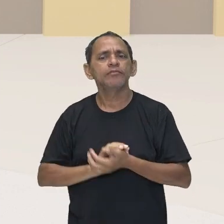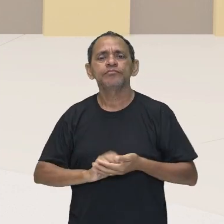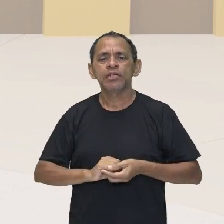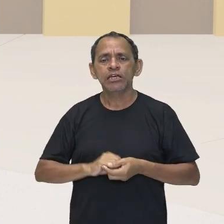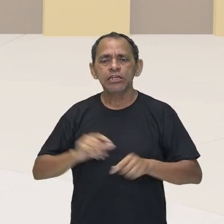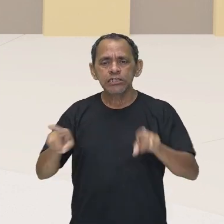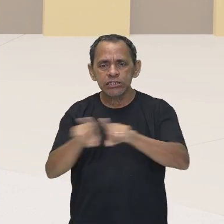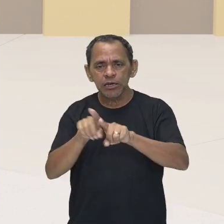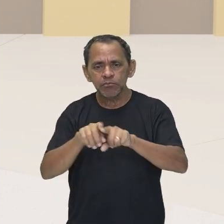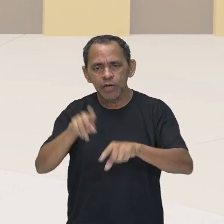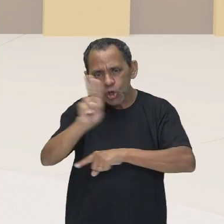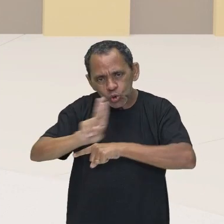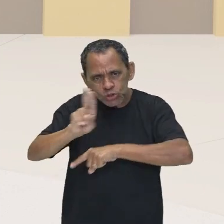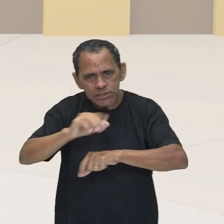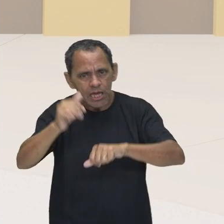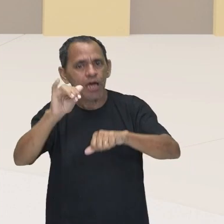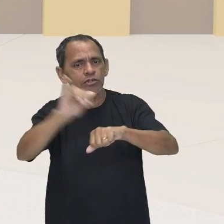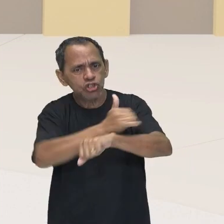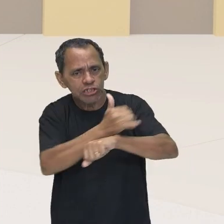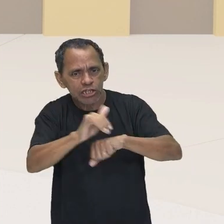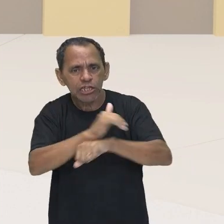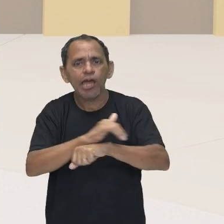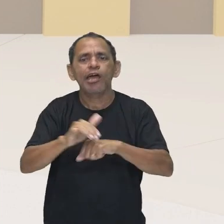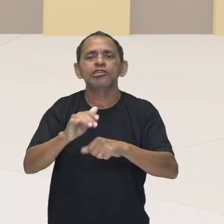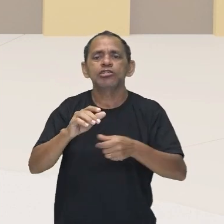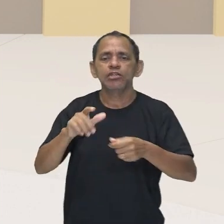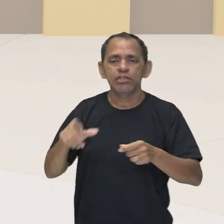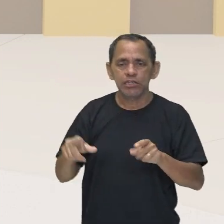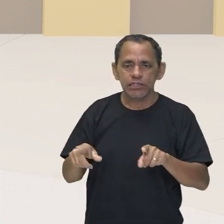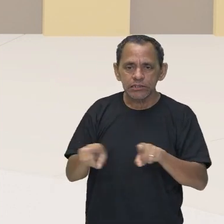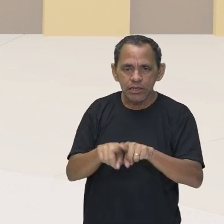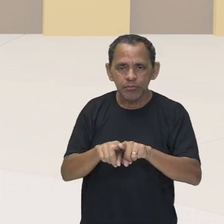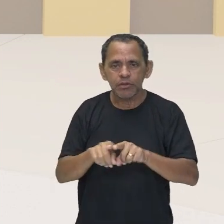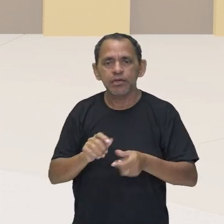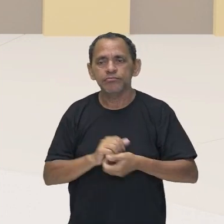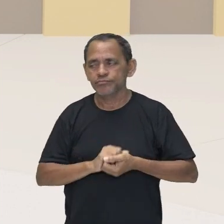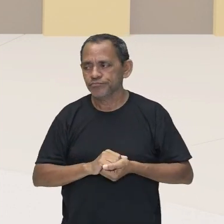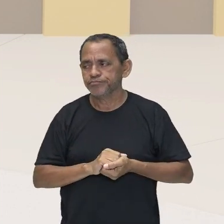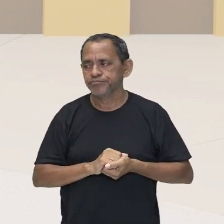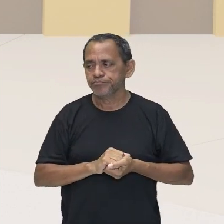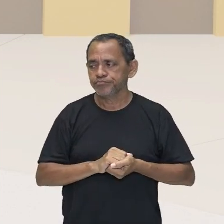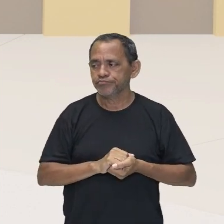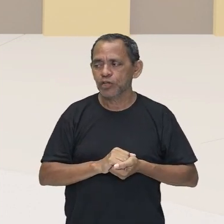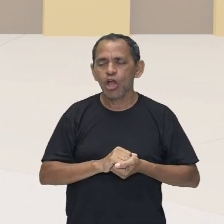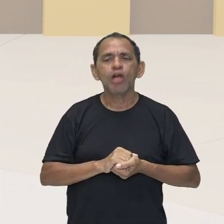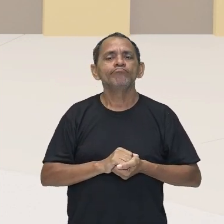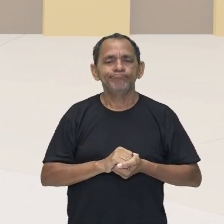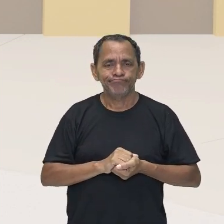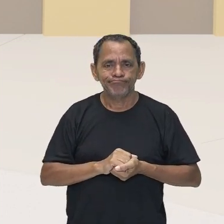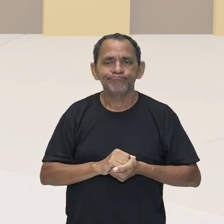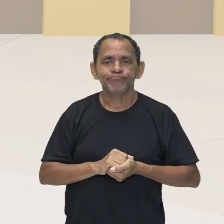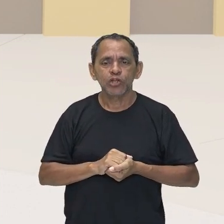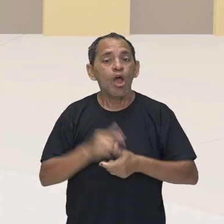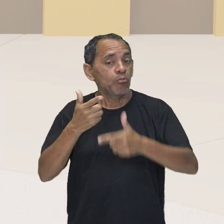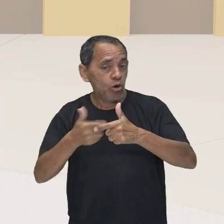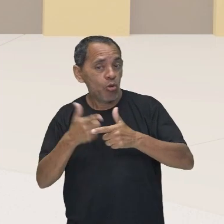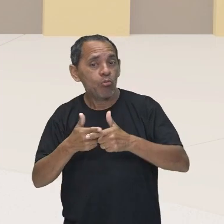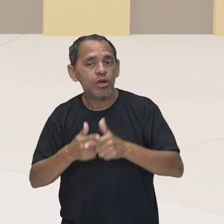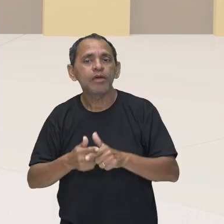primeira dela é a crise de identidade na adolescência. Todo adolescente tem uma crise de identidade.